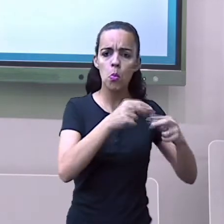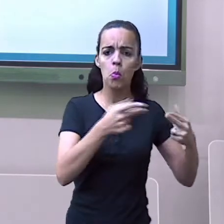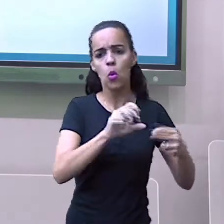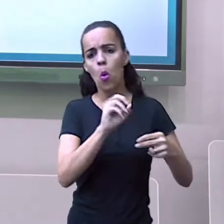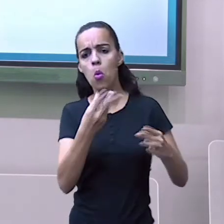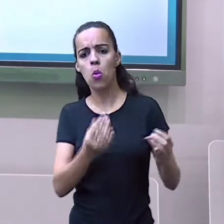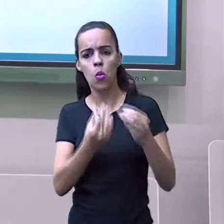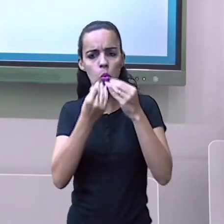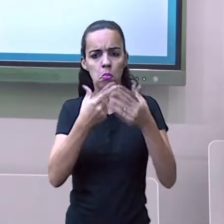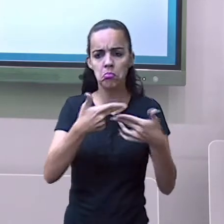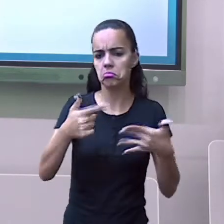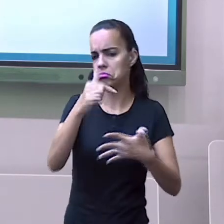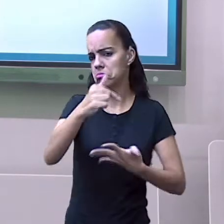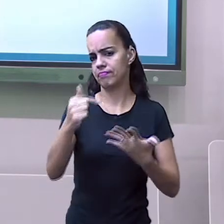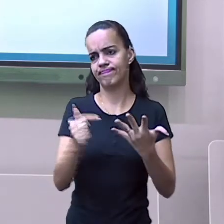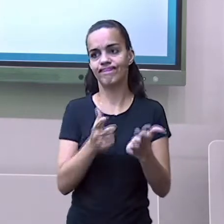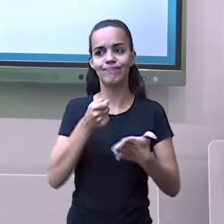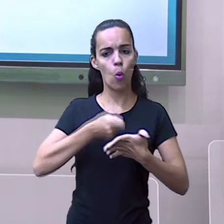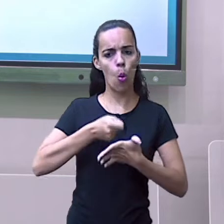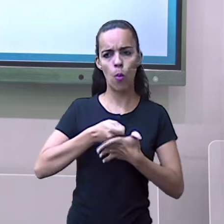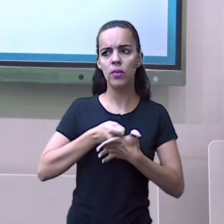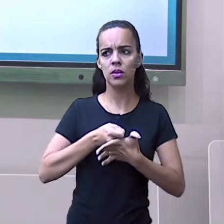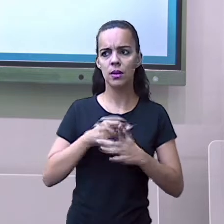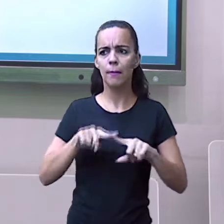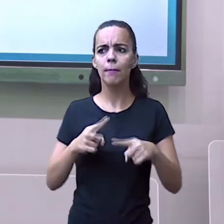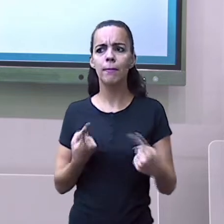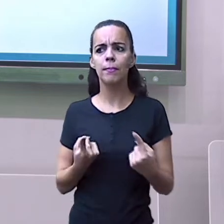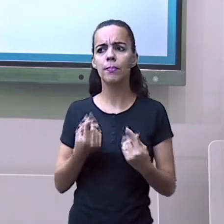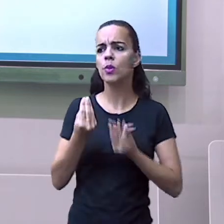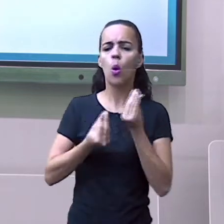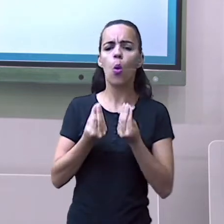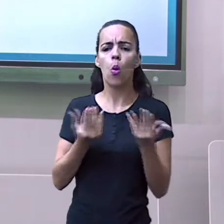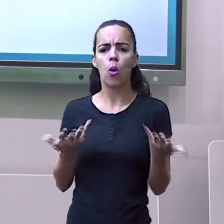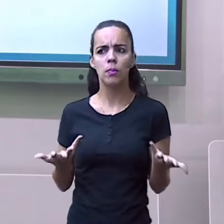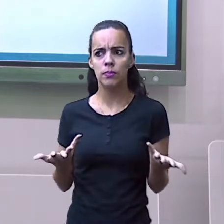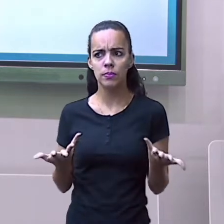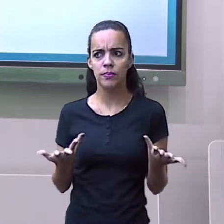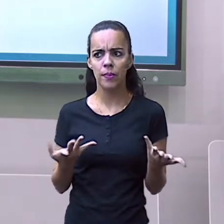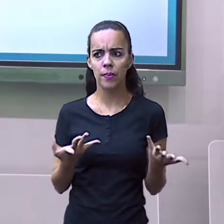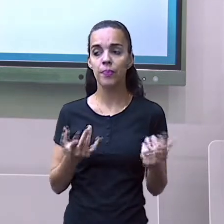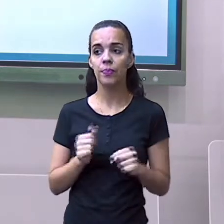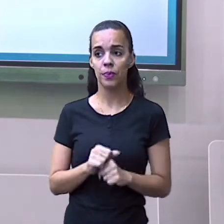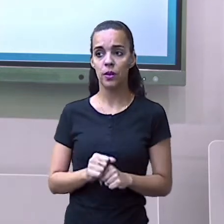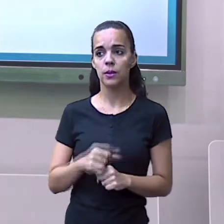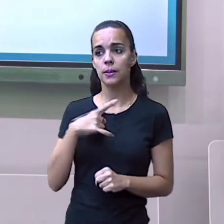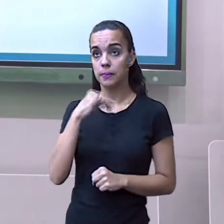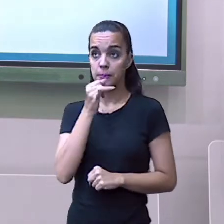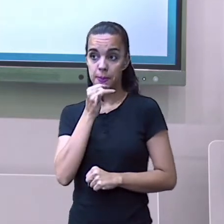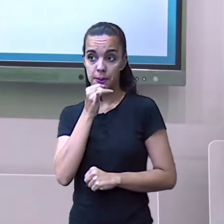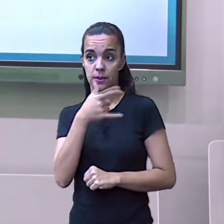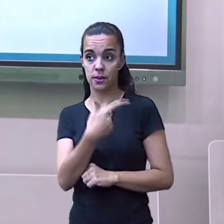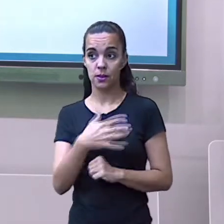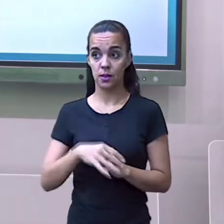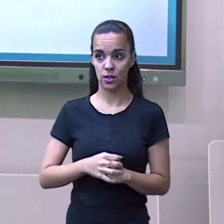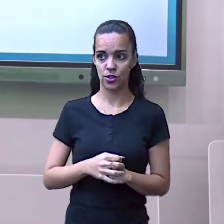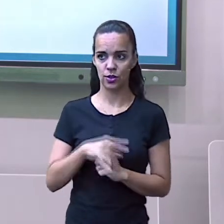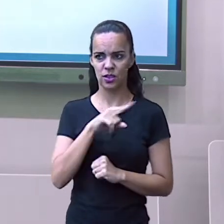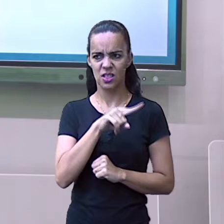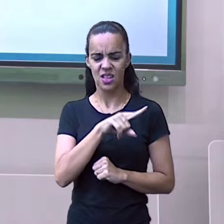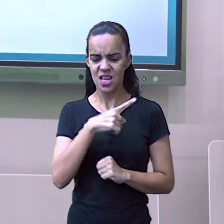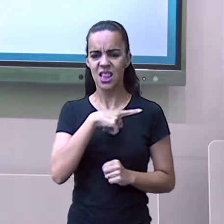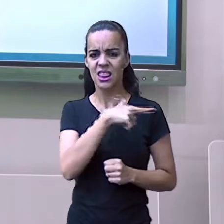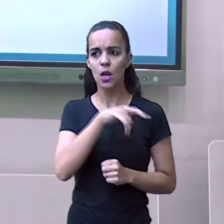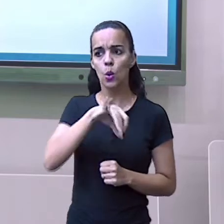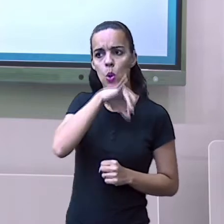serviço, além dos tributos incidentes. Mas como assim tributos incidentes? Os tributos são